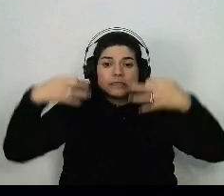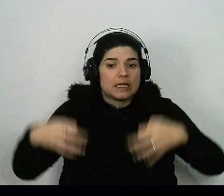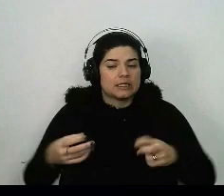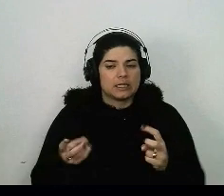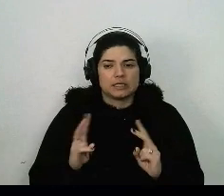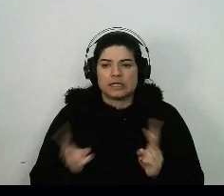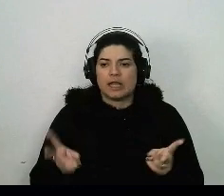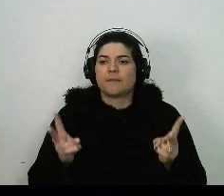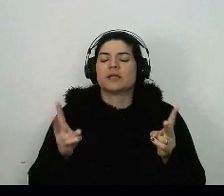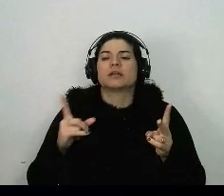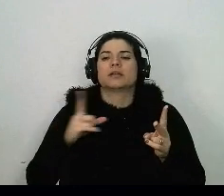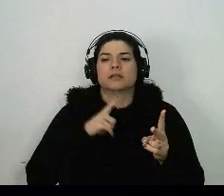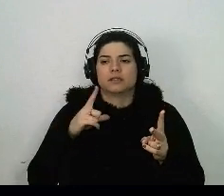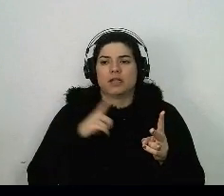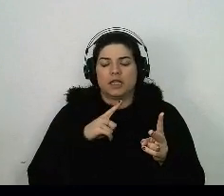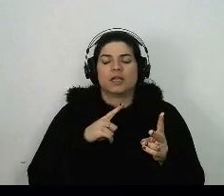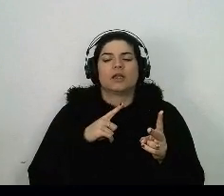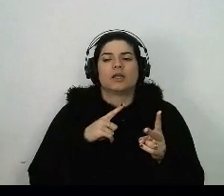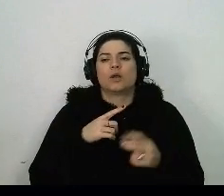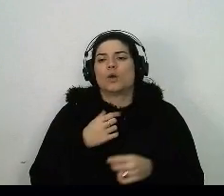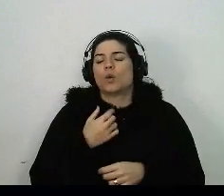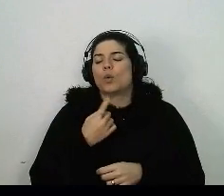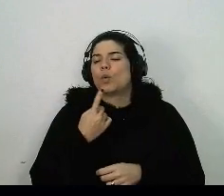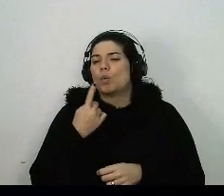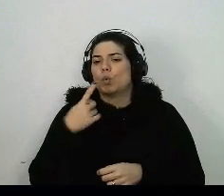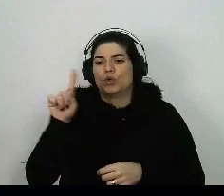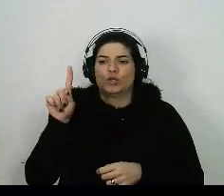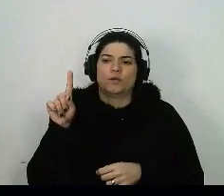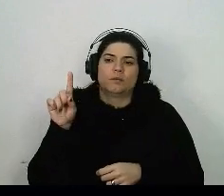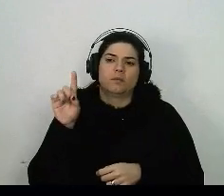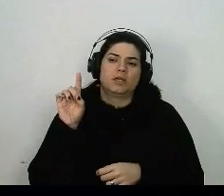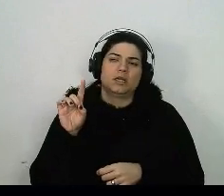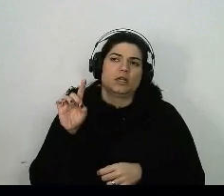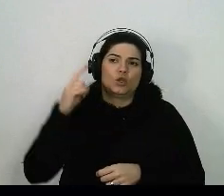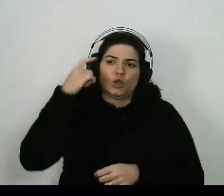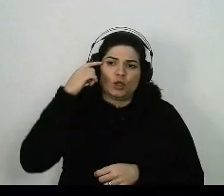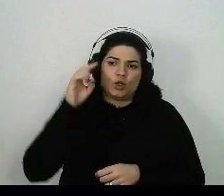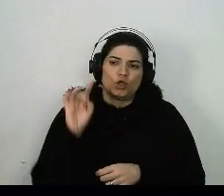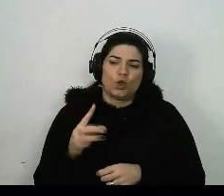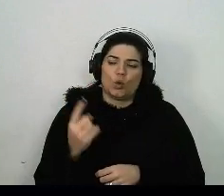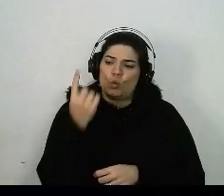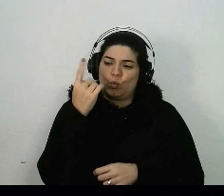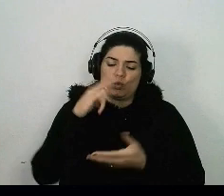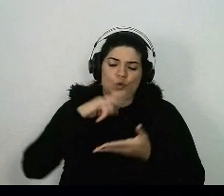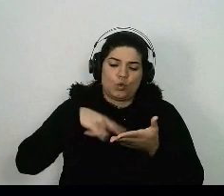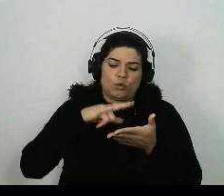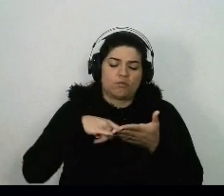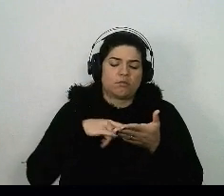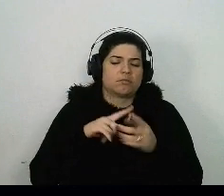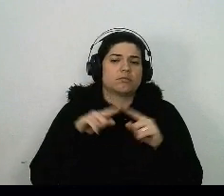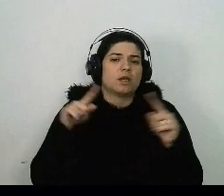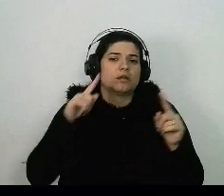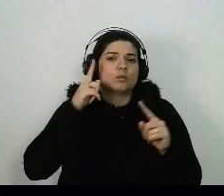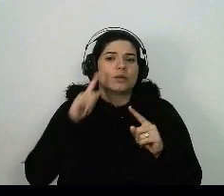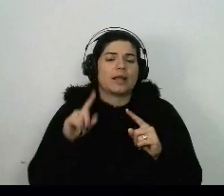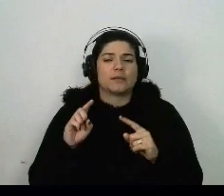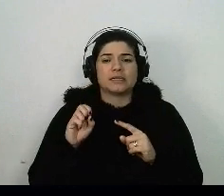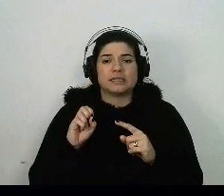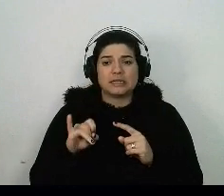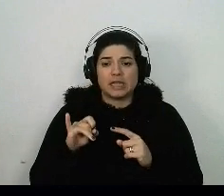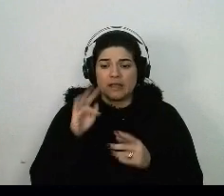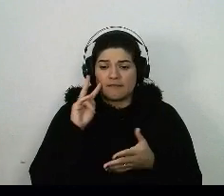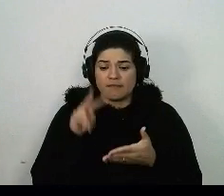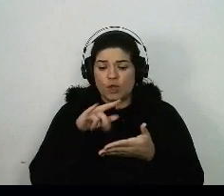e trazendo o último e não só, por exemplo, um find one e trazer um documento sem saber se, olhando aquele documento, a